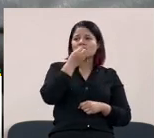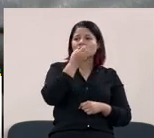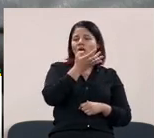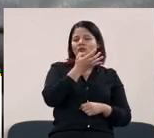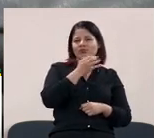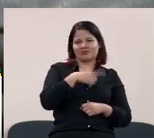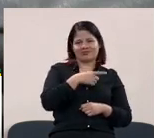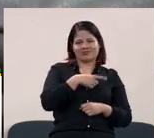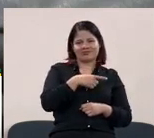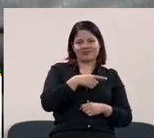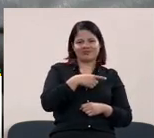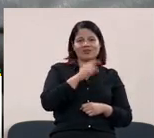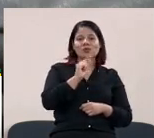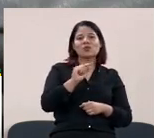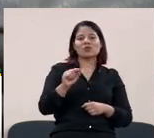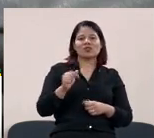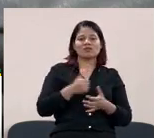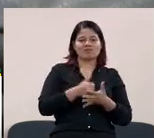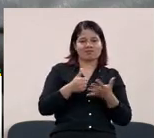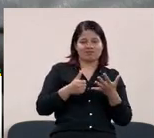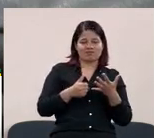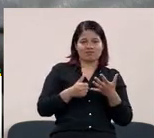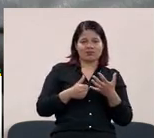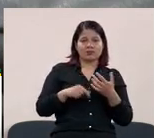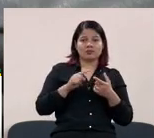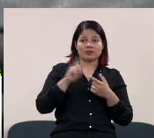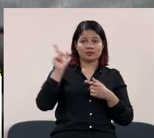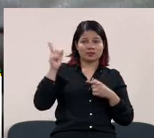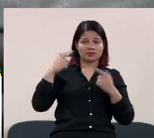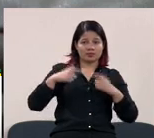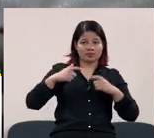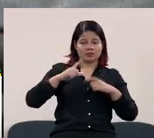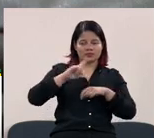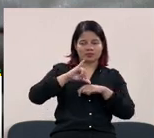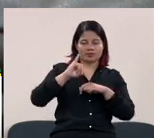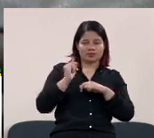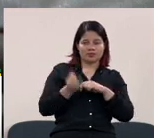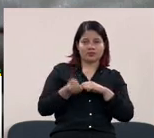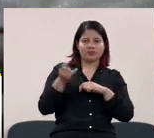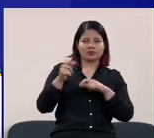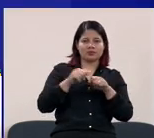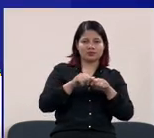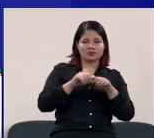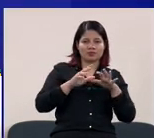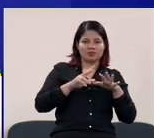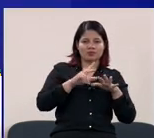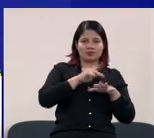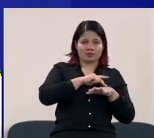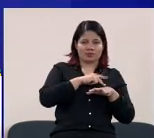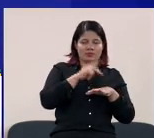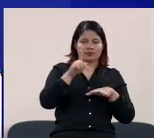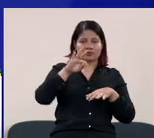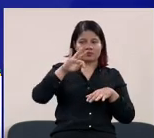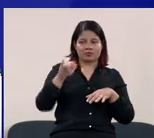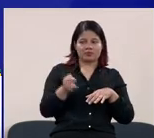Lá no Jari, deputado Oliveira Santos, na audiência pública do Tribunal de